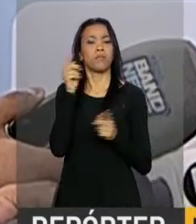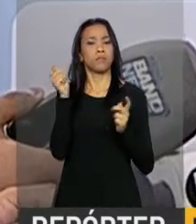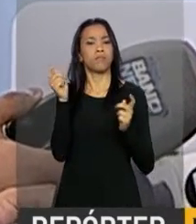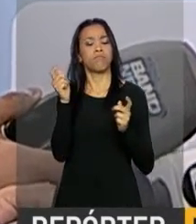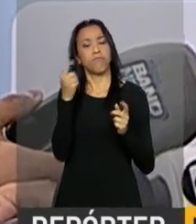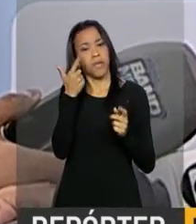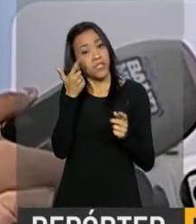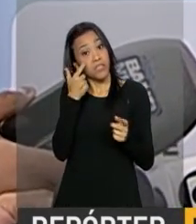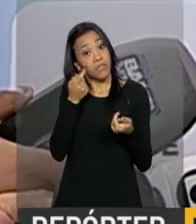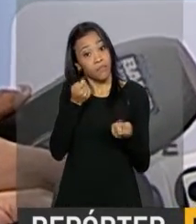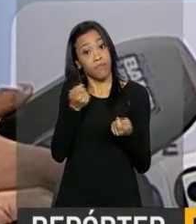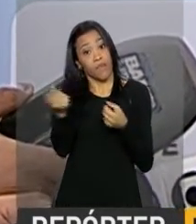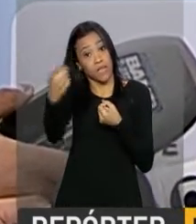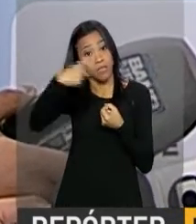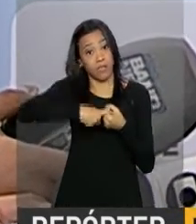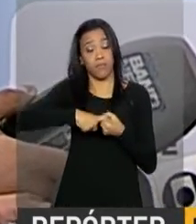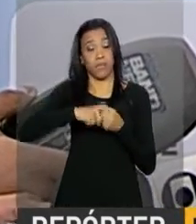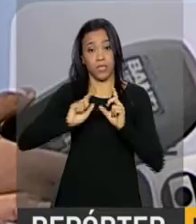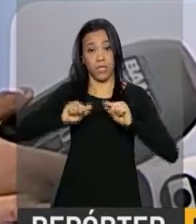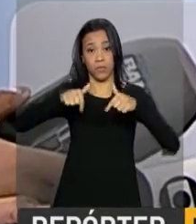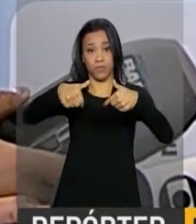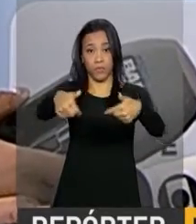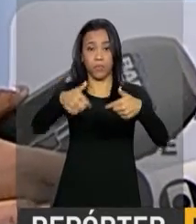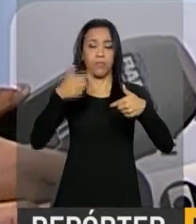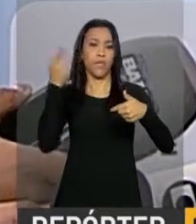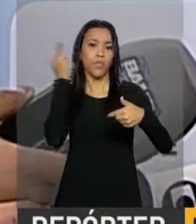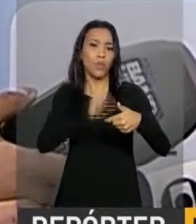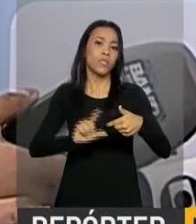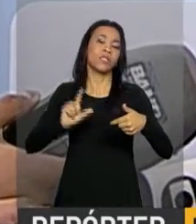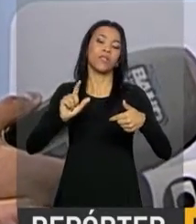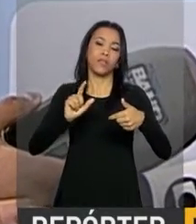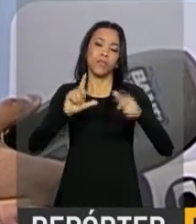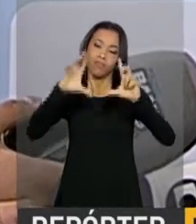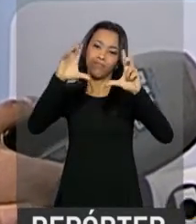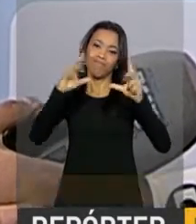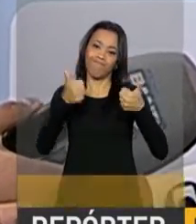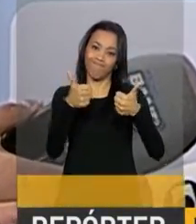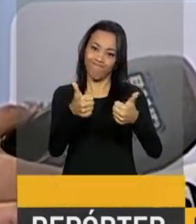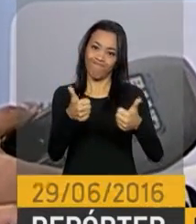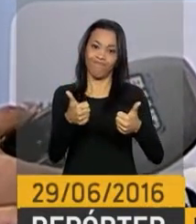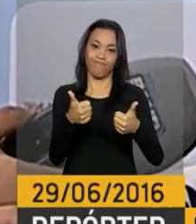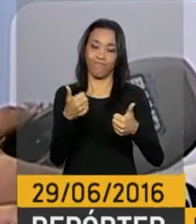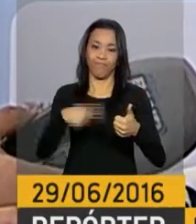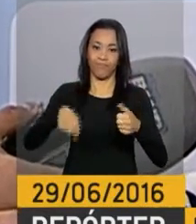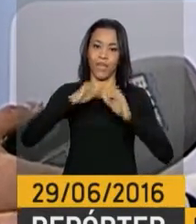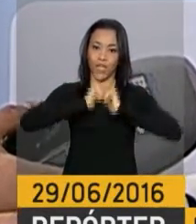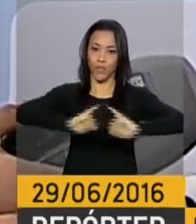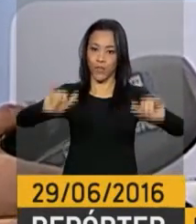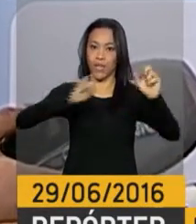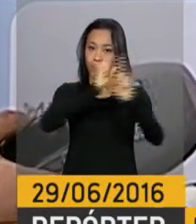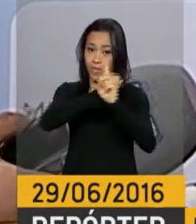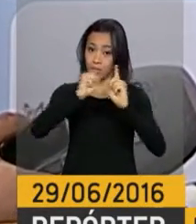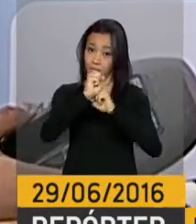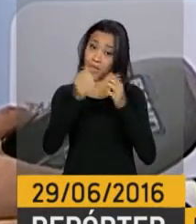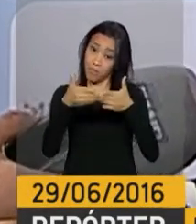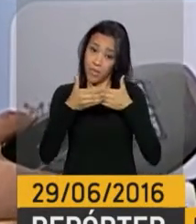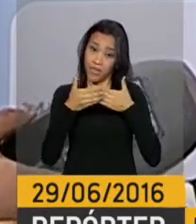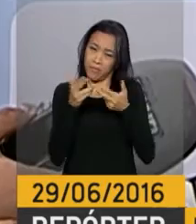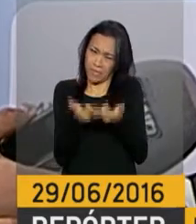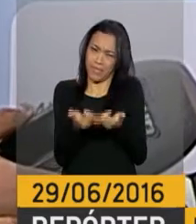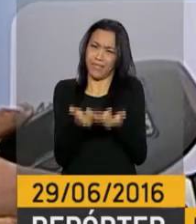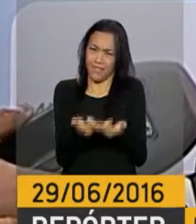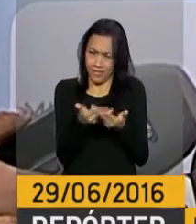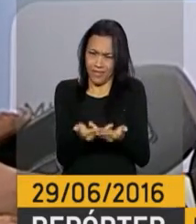parceria da qual nós possamos apresentar resultados positivos para a sociedade. Então, peço um pouco de paciência